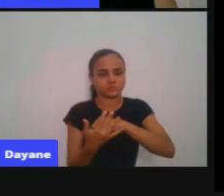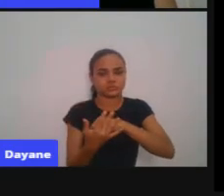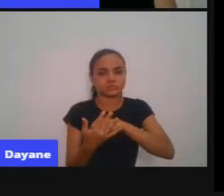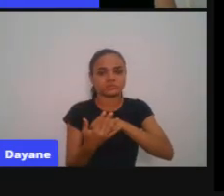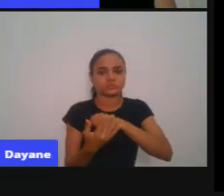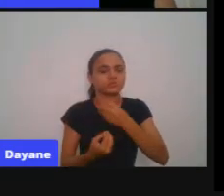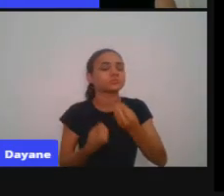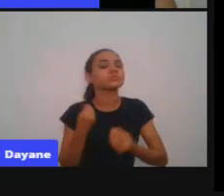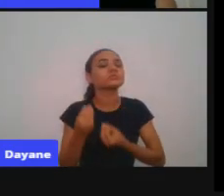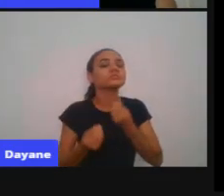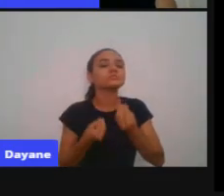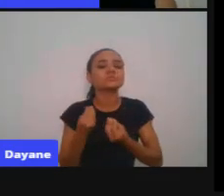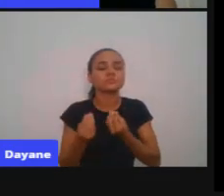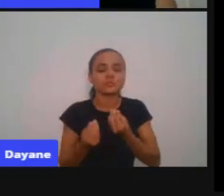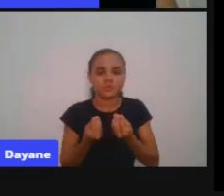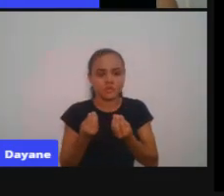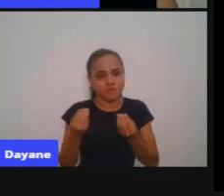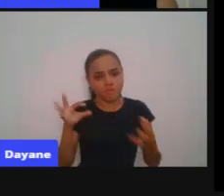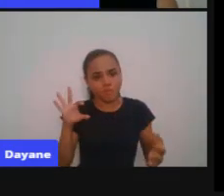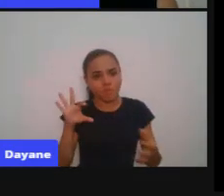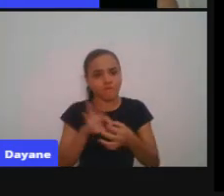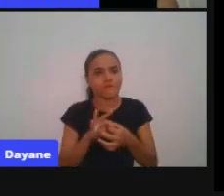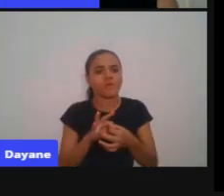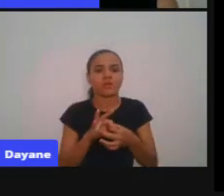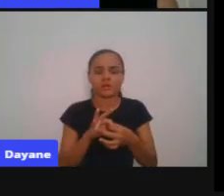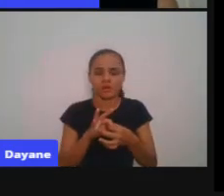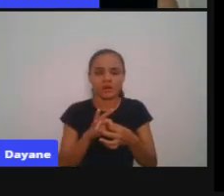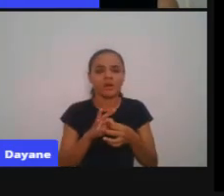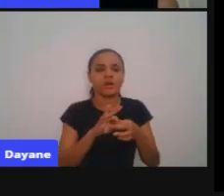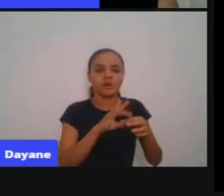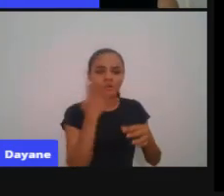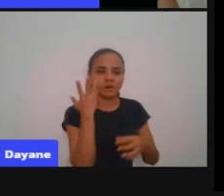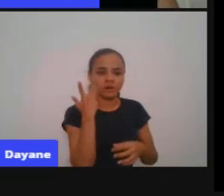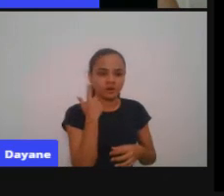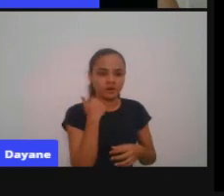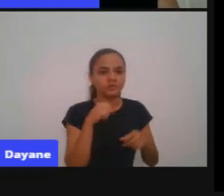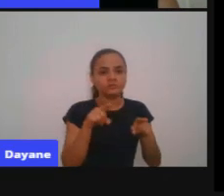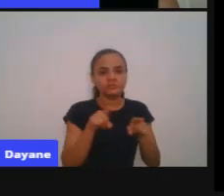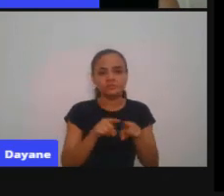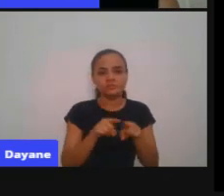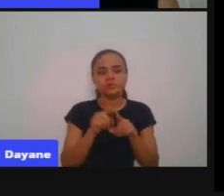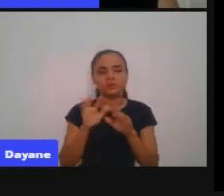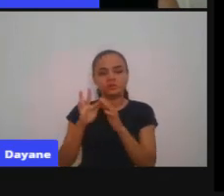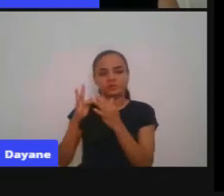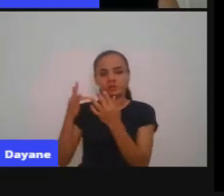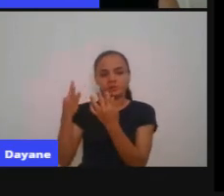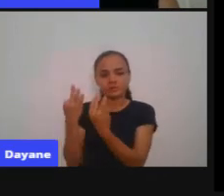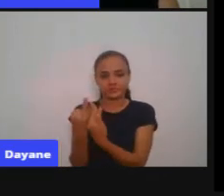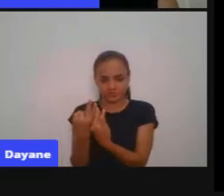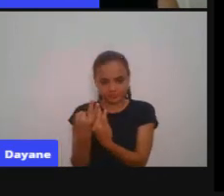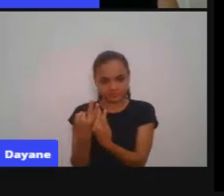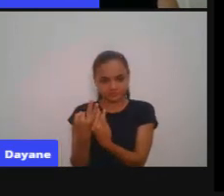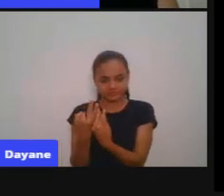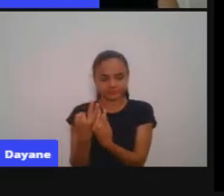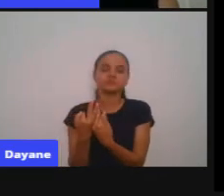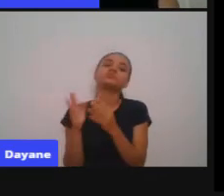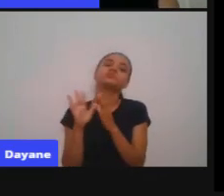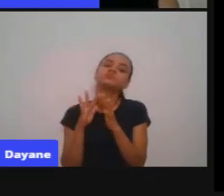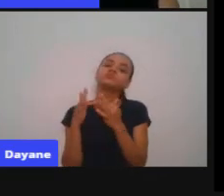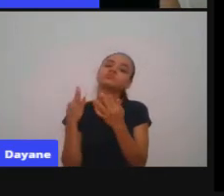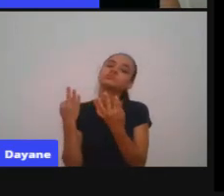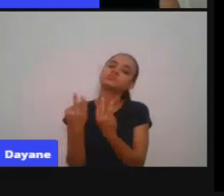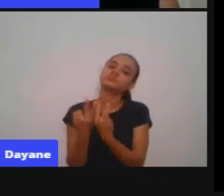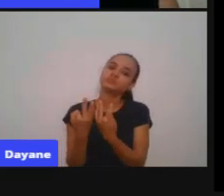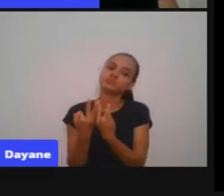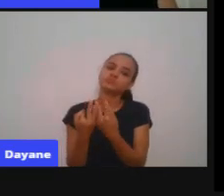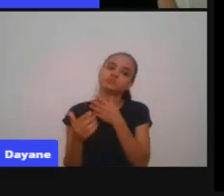com a criança e com essa família? E a família agora assumindo um outro papel educativo, né?